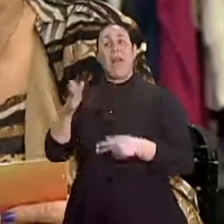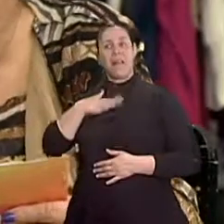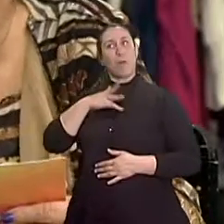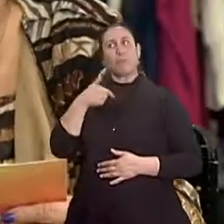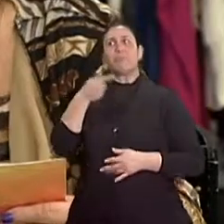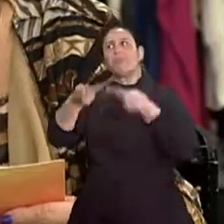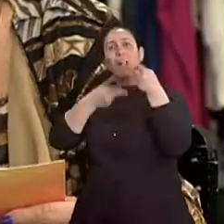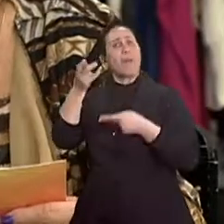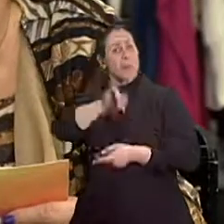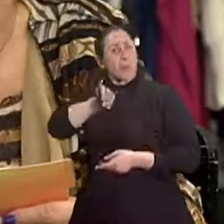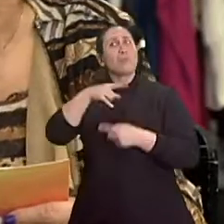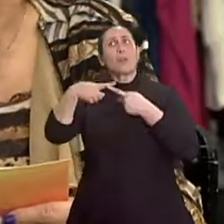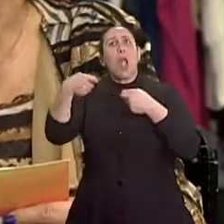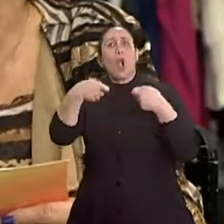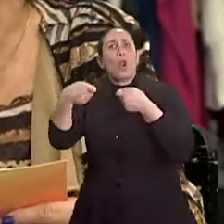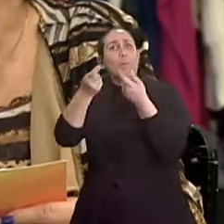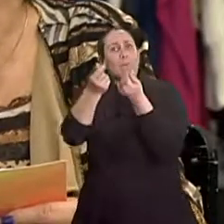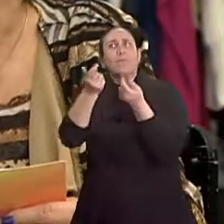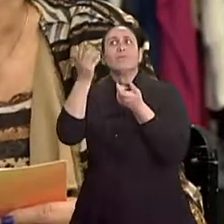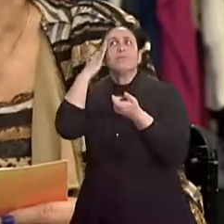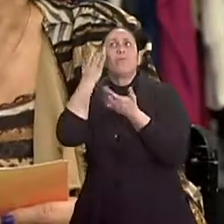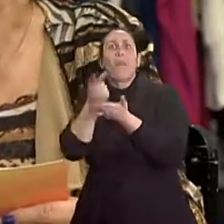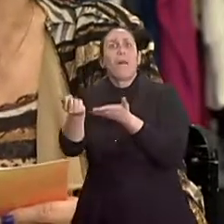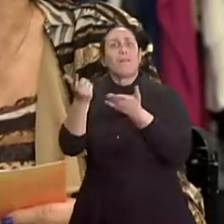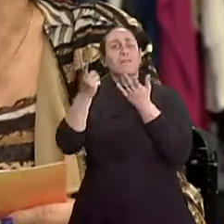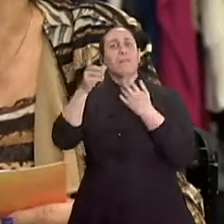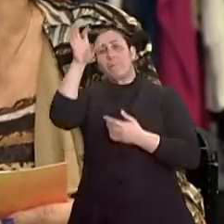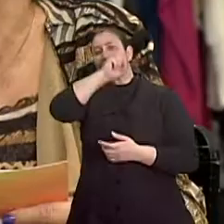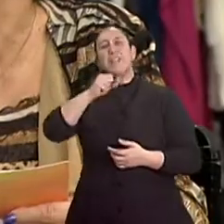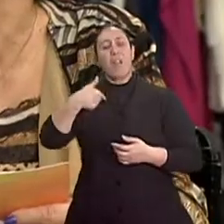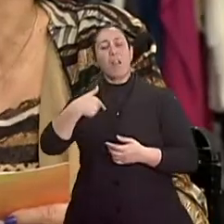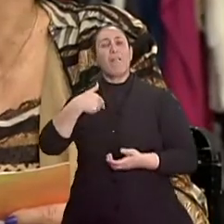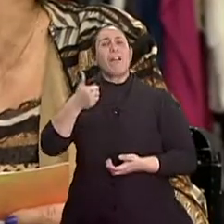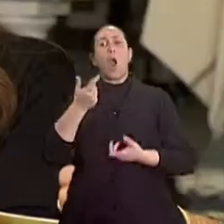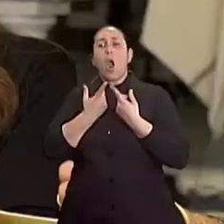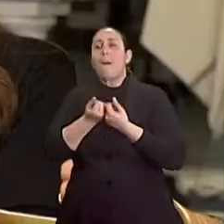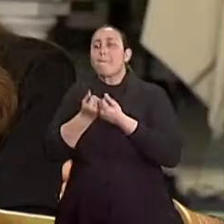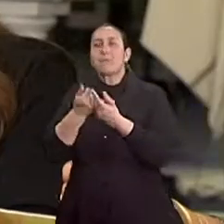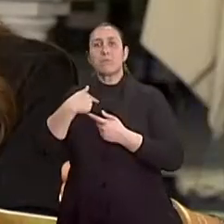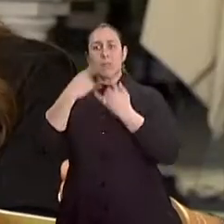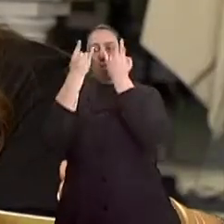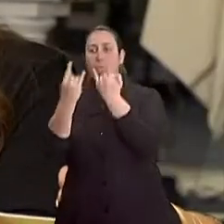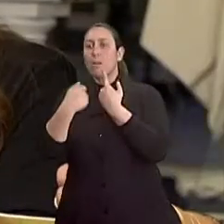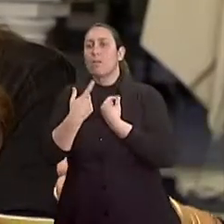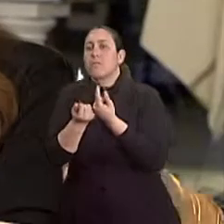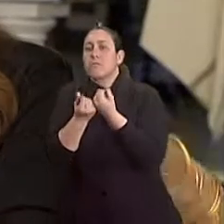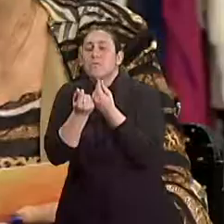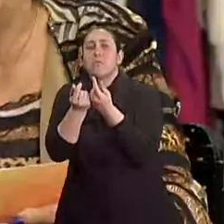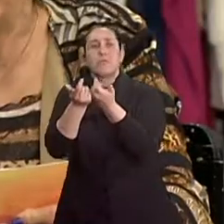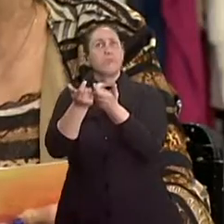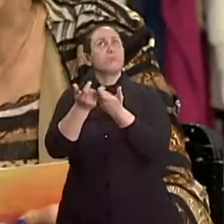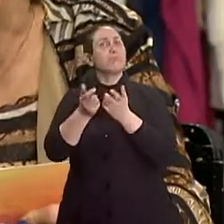mais alto. Nós estamos fazendo educação. É a questão de não sermos tão consumistas. É, consumir menos, mas consumir